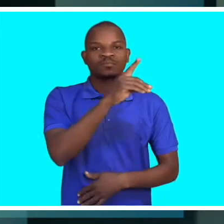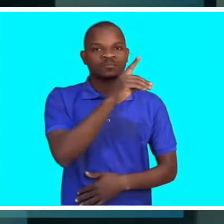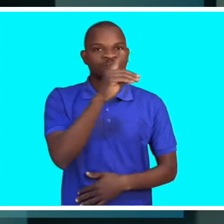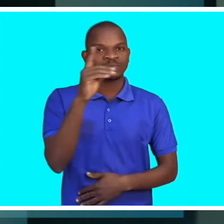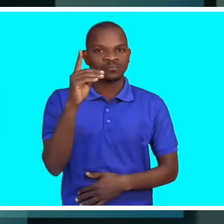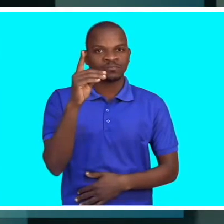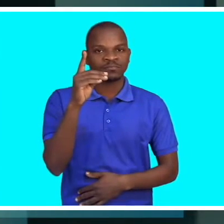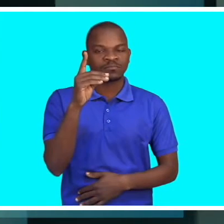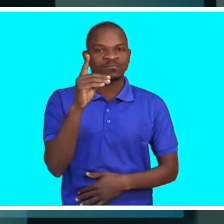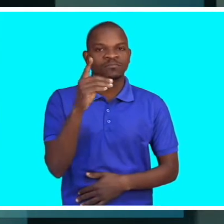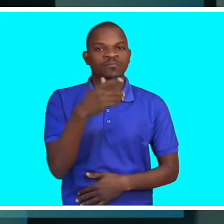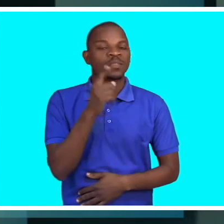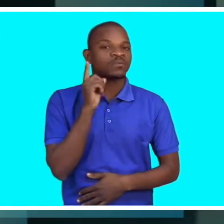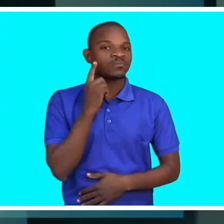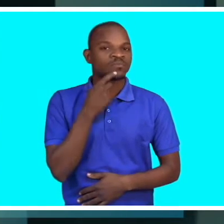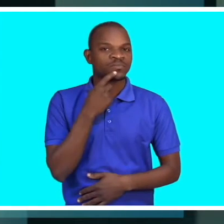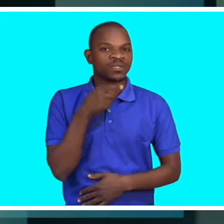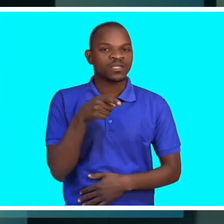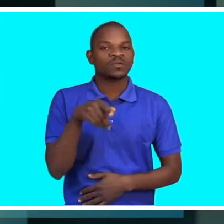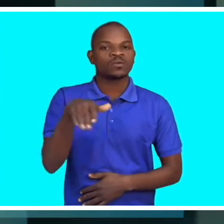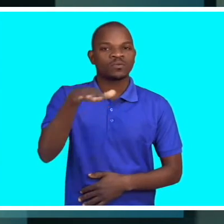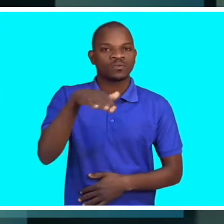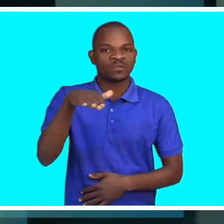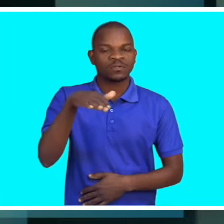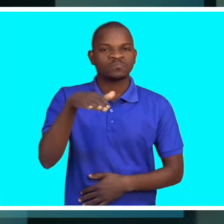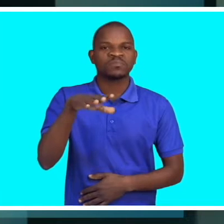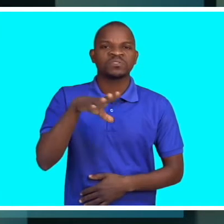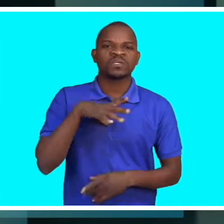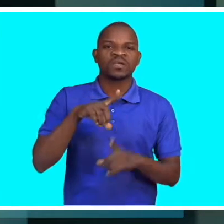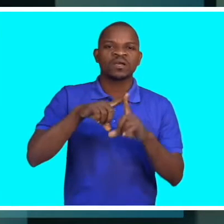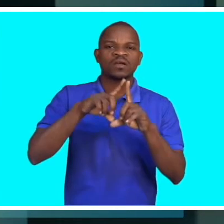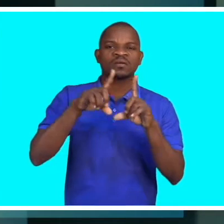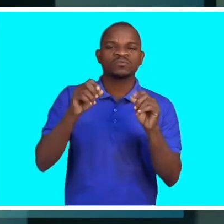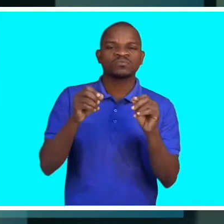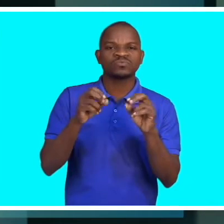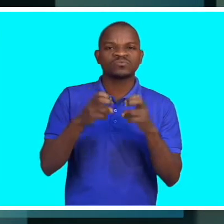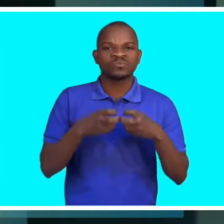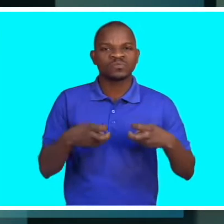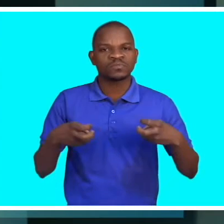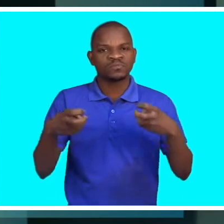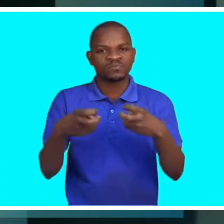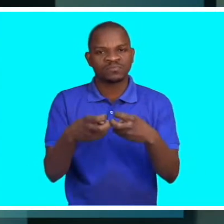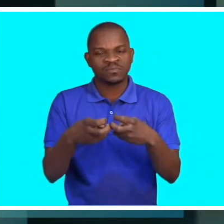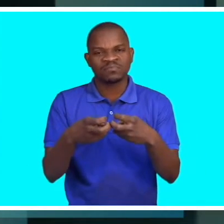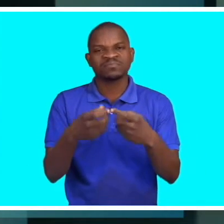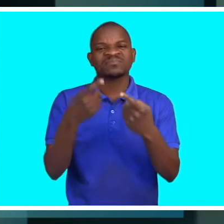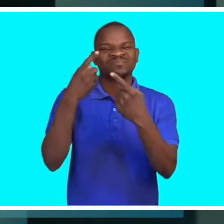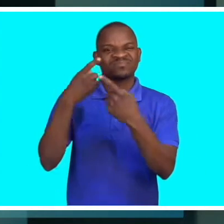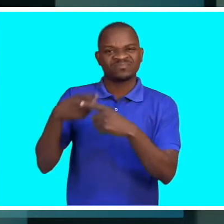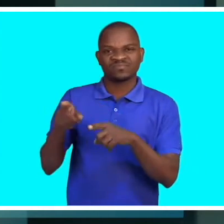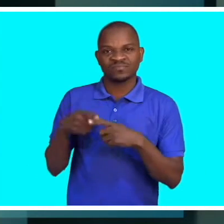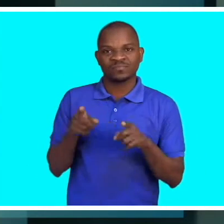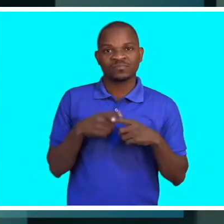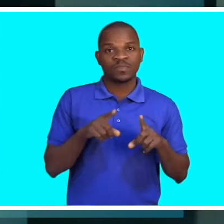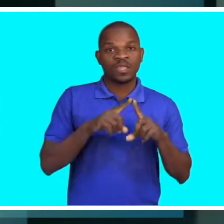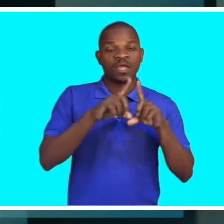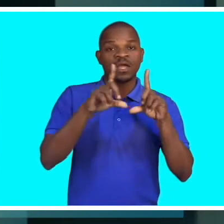motora. Tratando-se de uma área onde há eventos, onde há vários